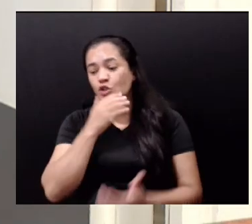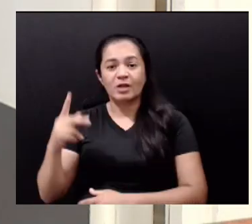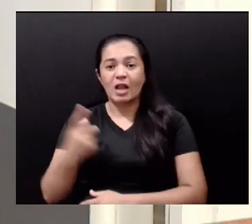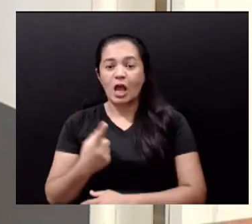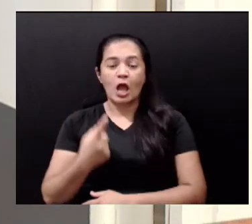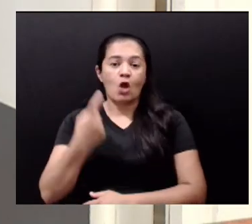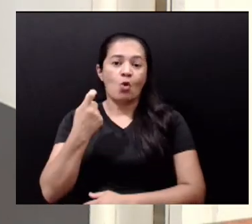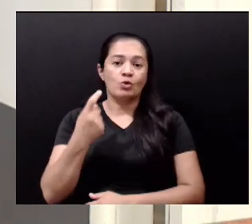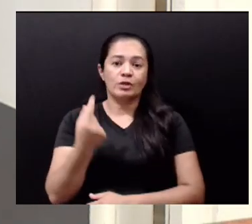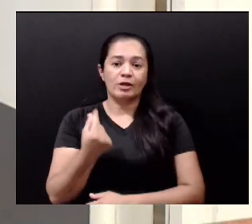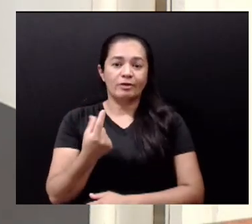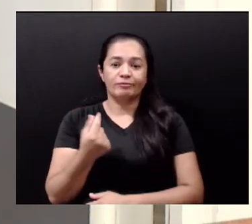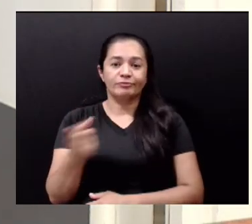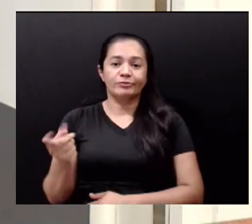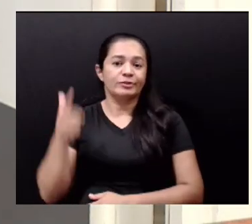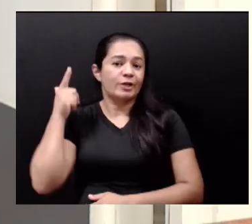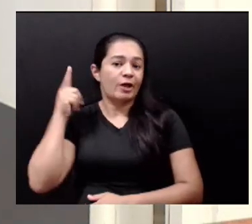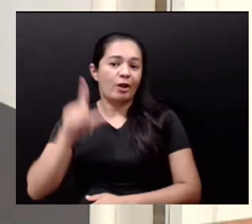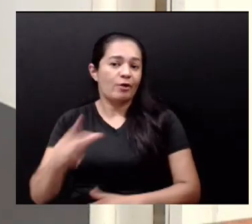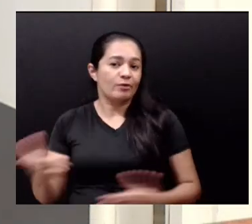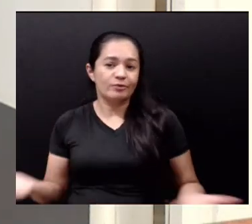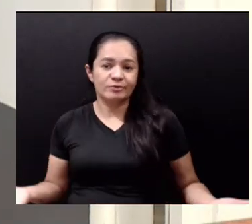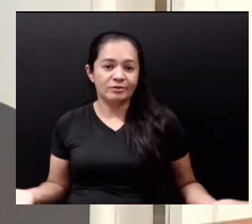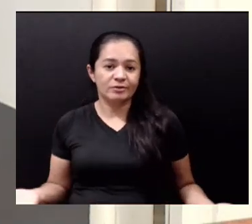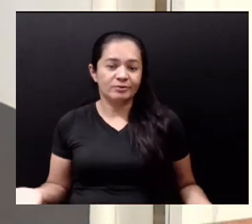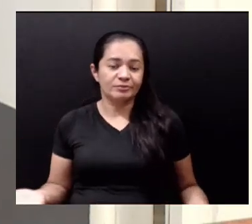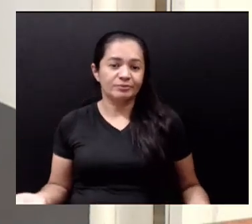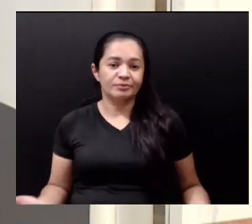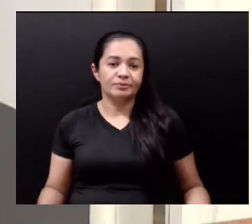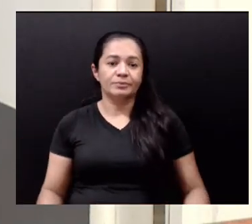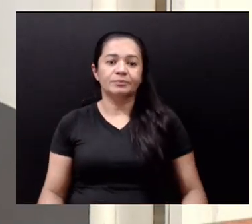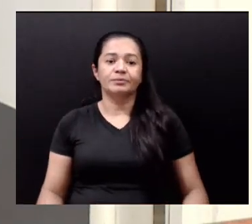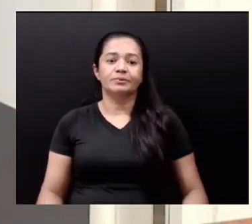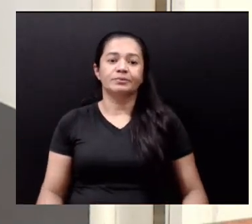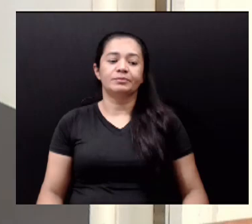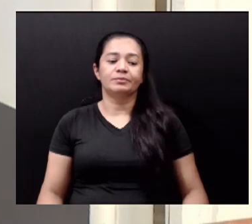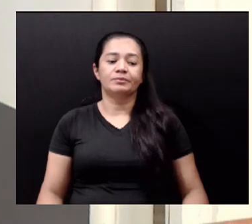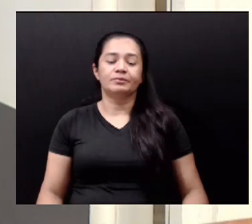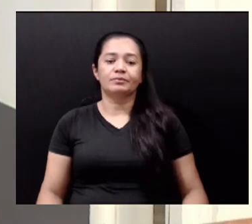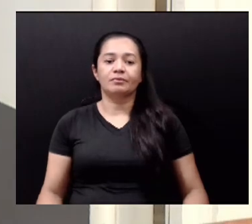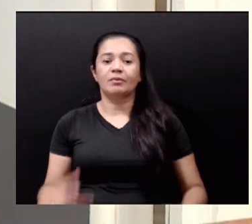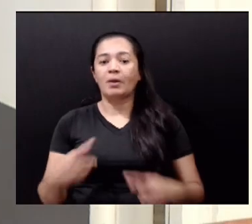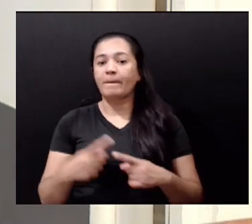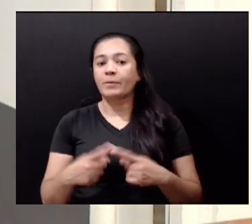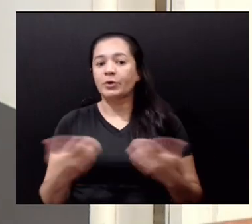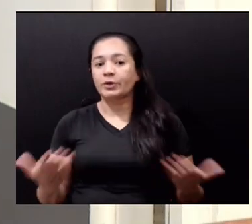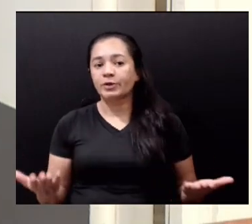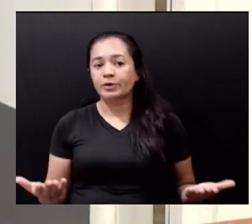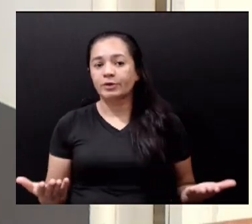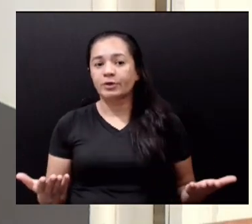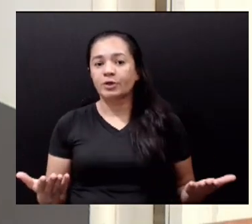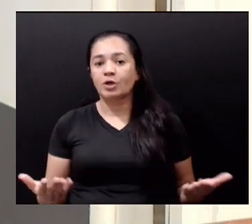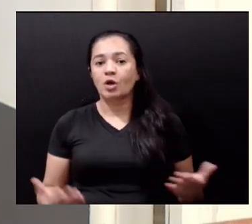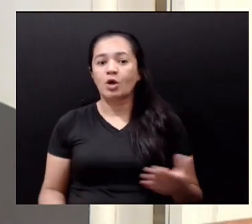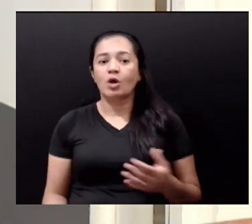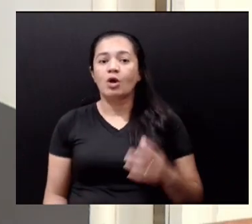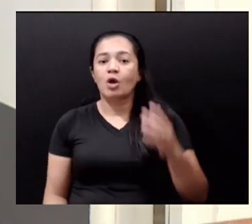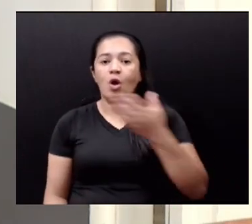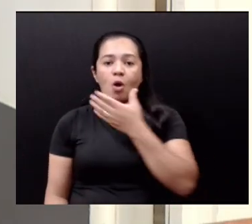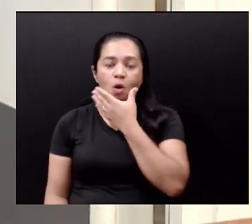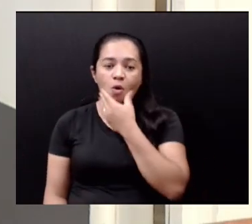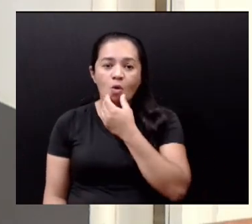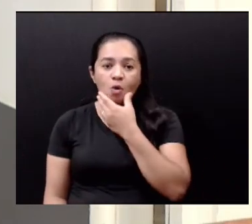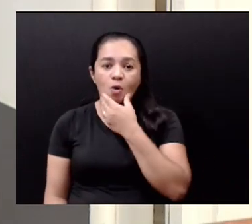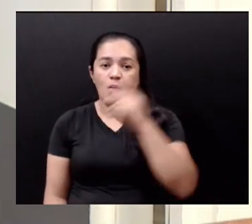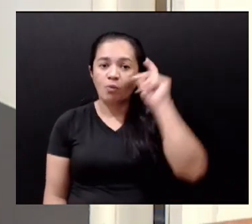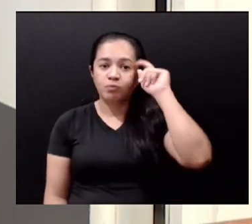para esse âmbito, acho que estrutural dessa questão, né? Porque, inclusive, né, os homens negros também são os mais encarcerados, né,